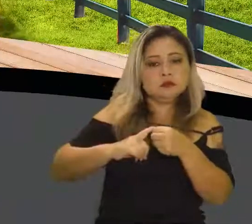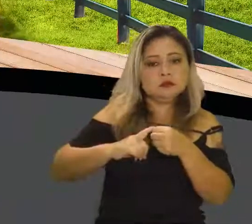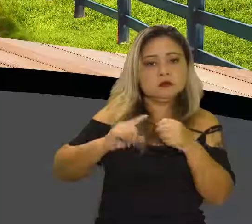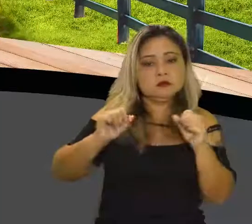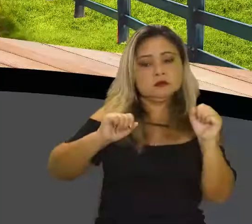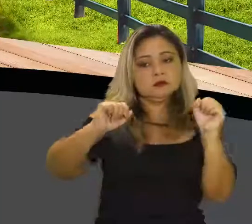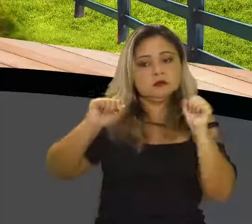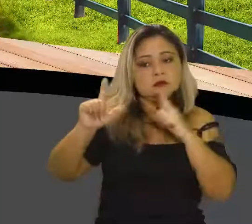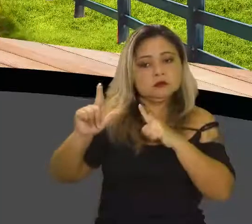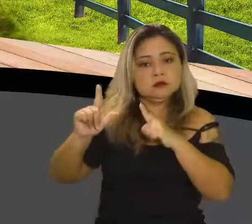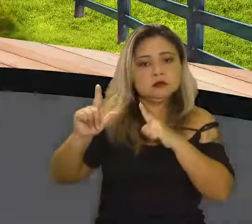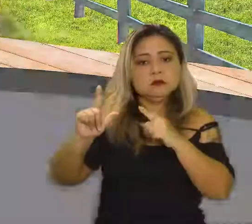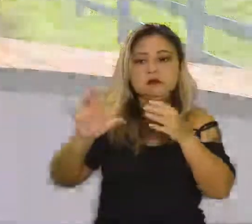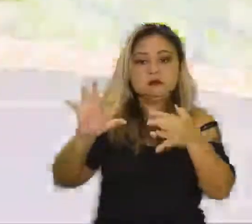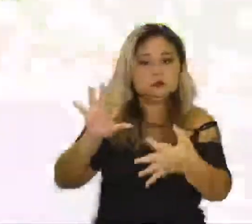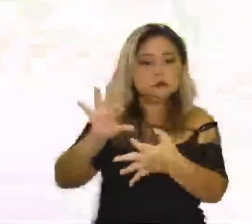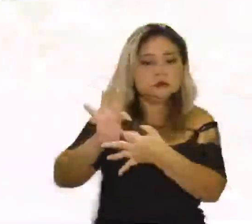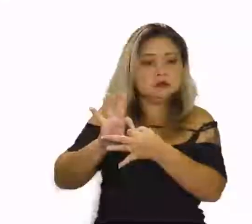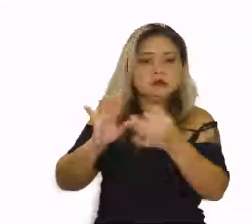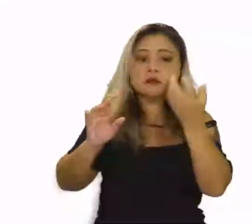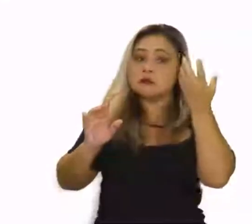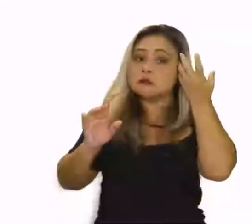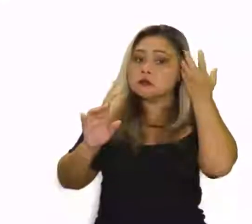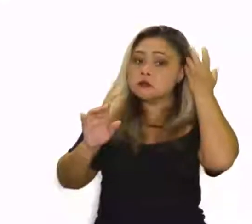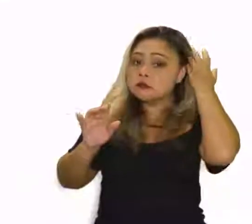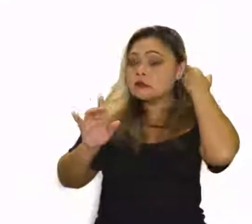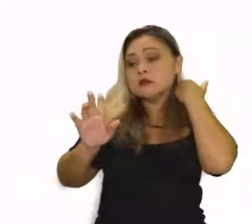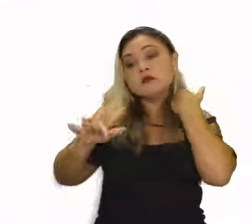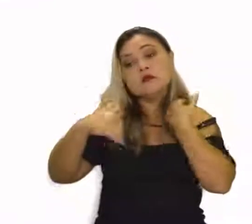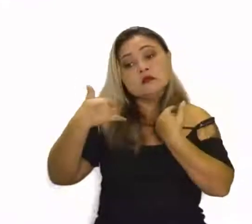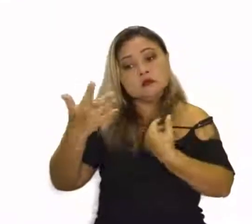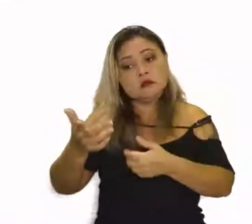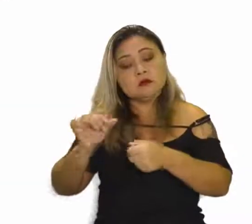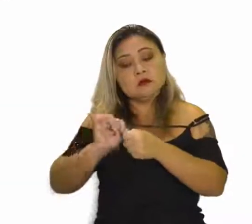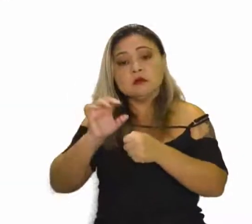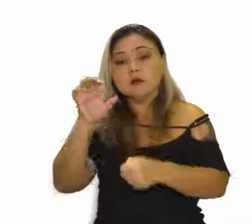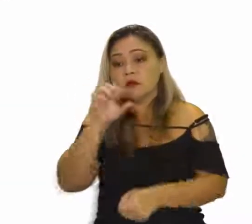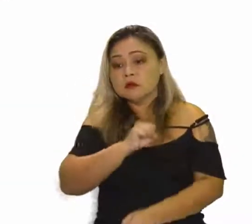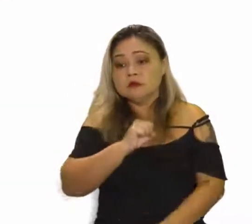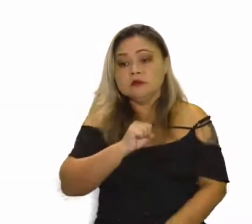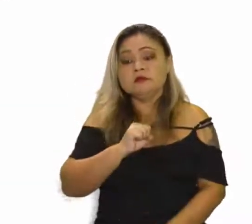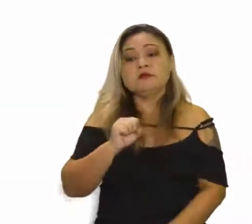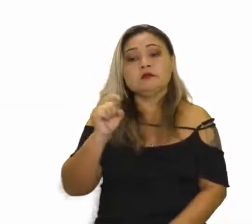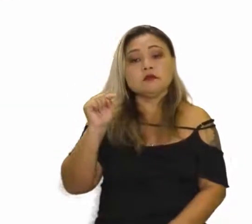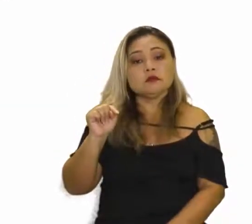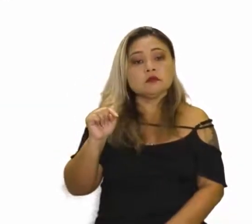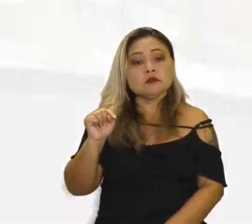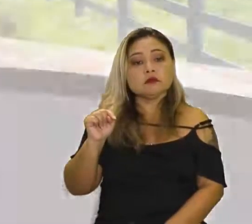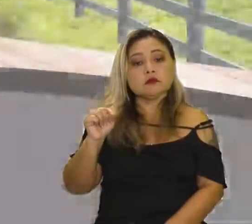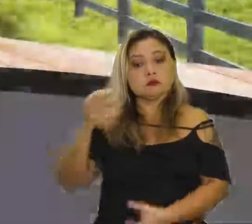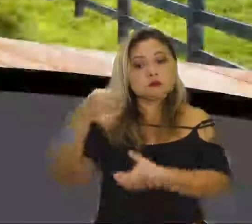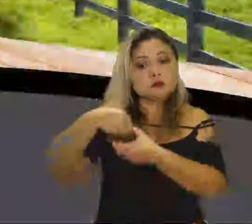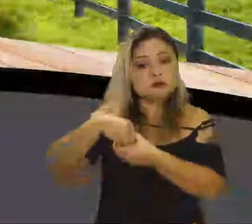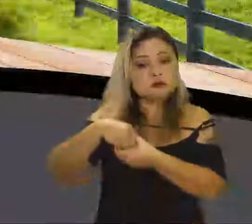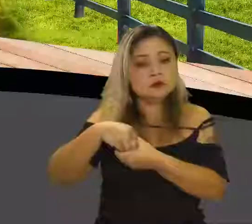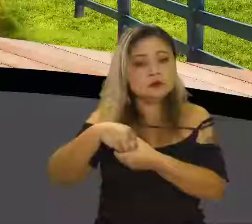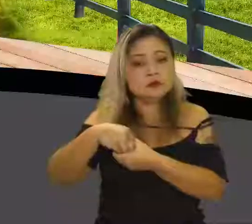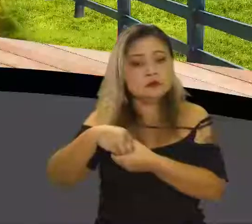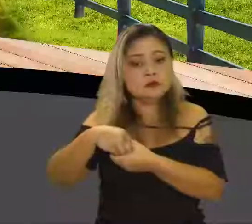voltando, olha lá na tela para eu fazer o link. Nós estamos falando de maturidade sexual precoce. Volta para o tio. Dentro